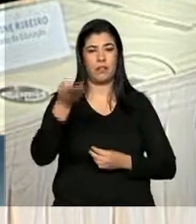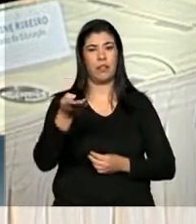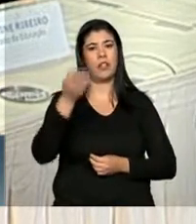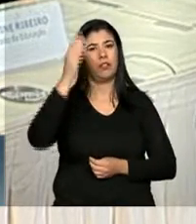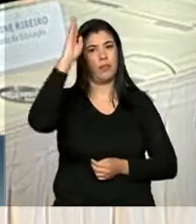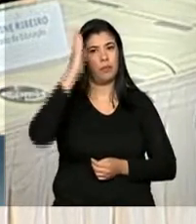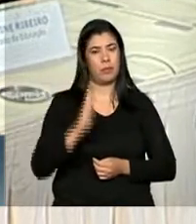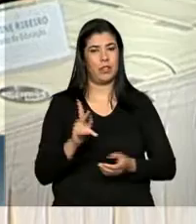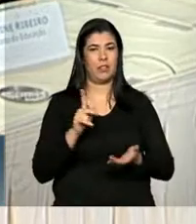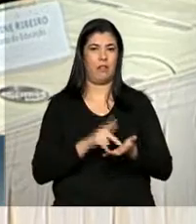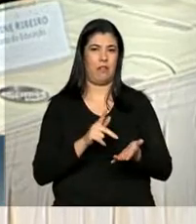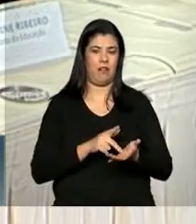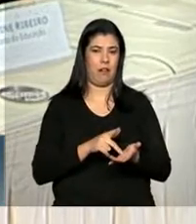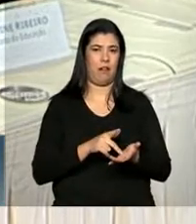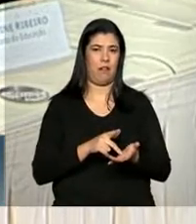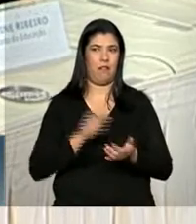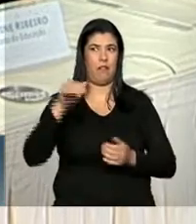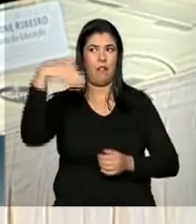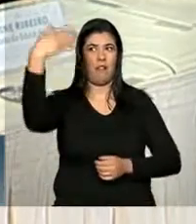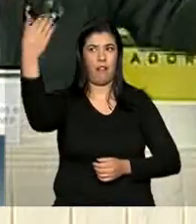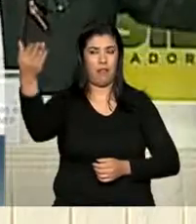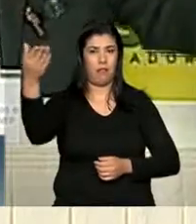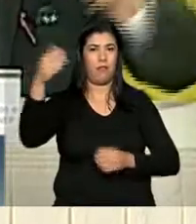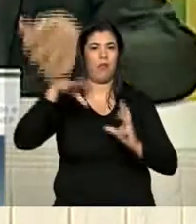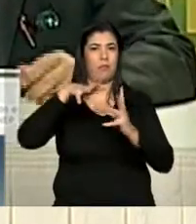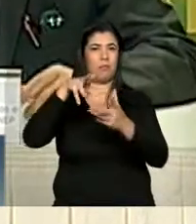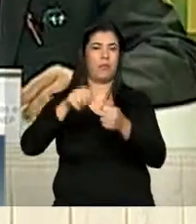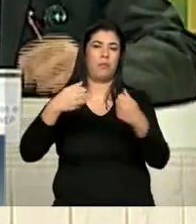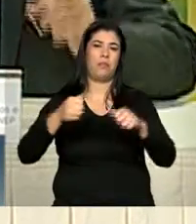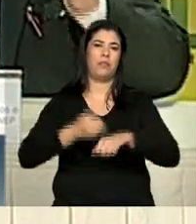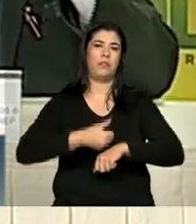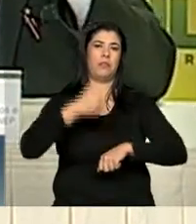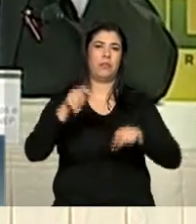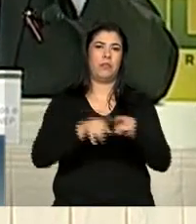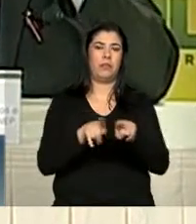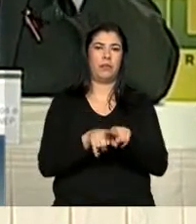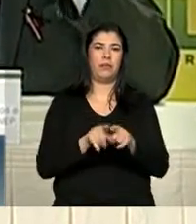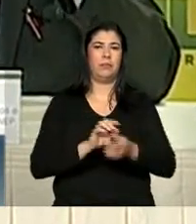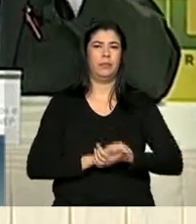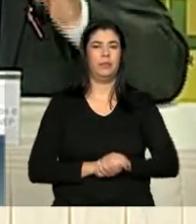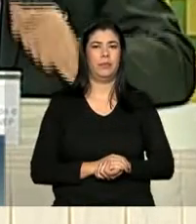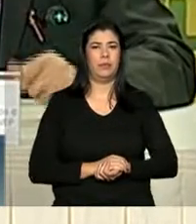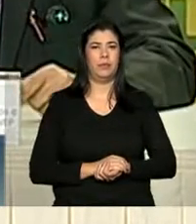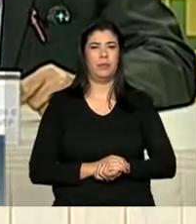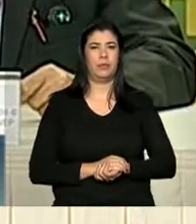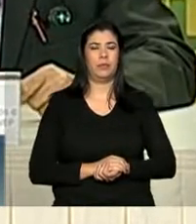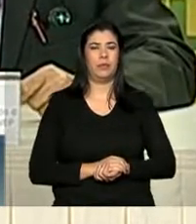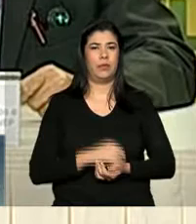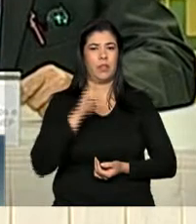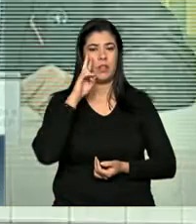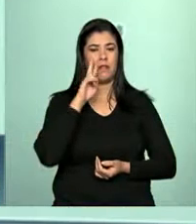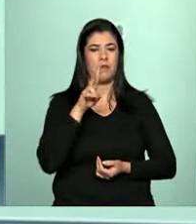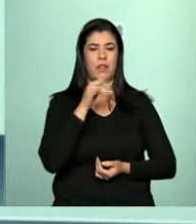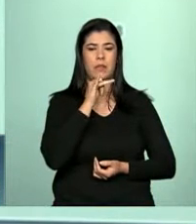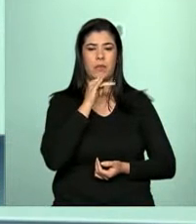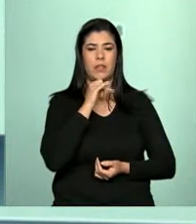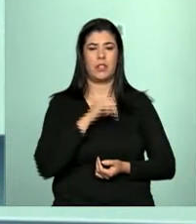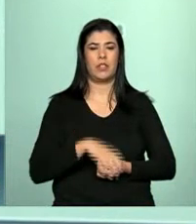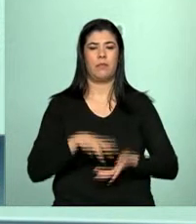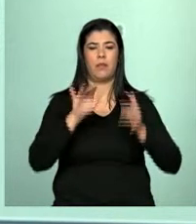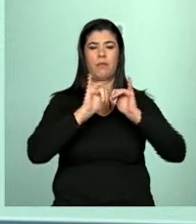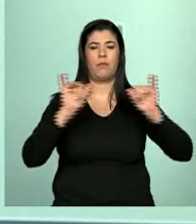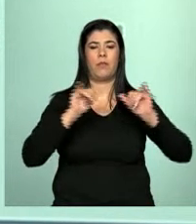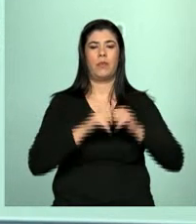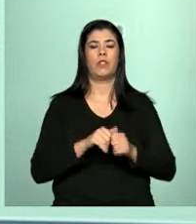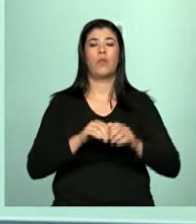é o Brasil real lá, o Brasil real aqui, que tem que ser melhorado, o próximo. Aqui o porte da escola, observem a sequência.